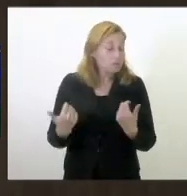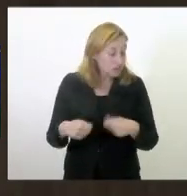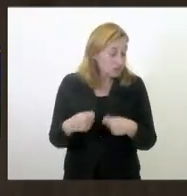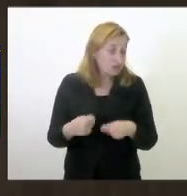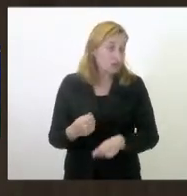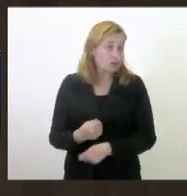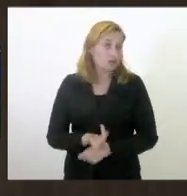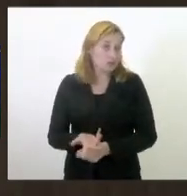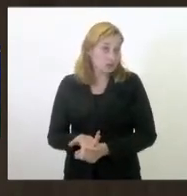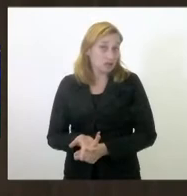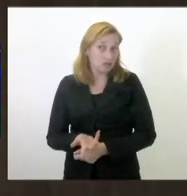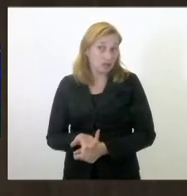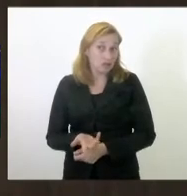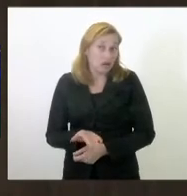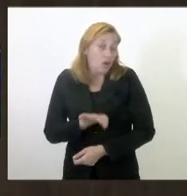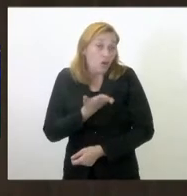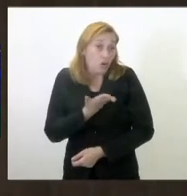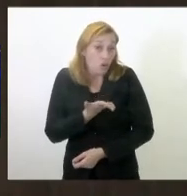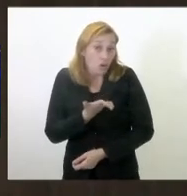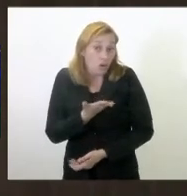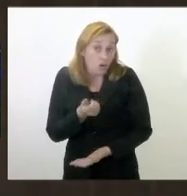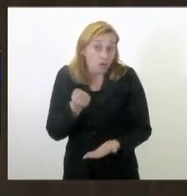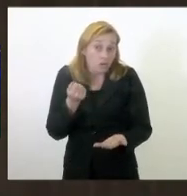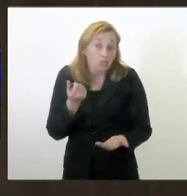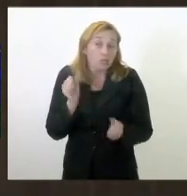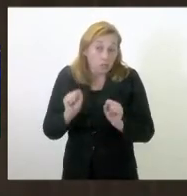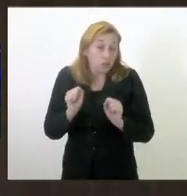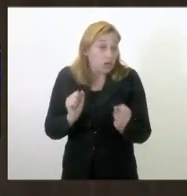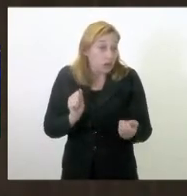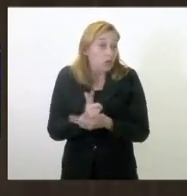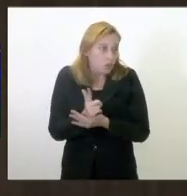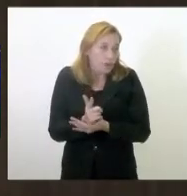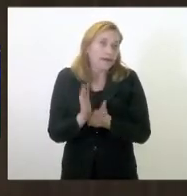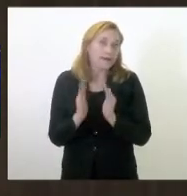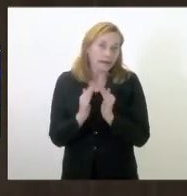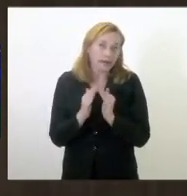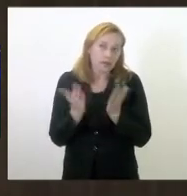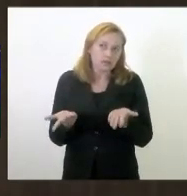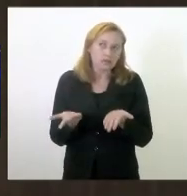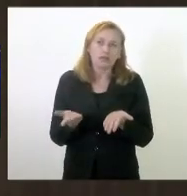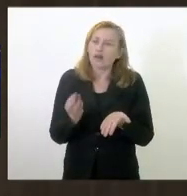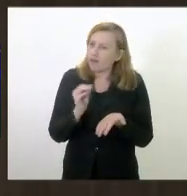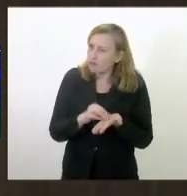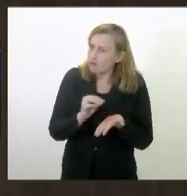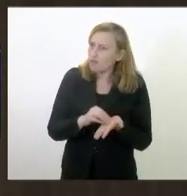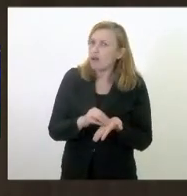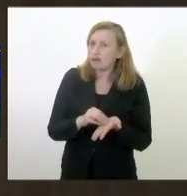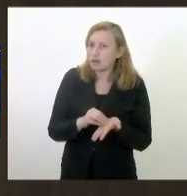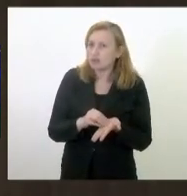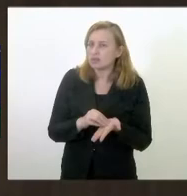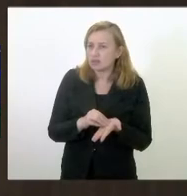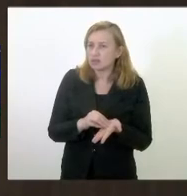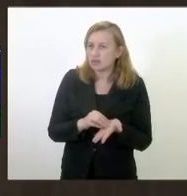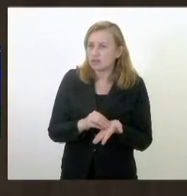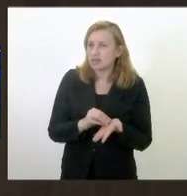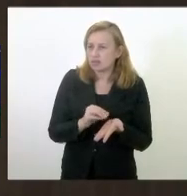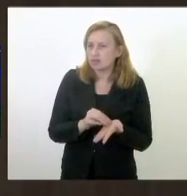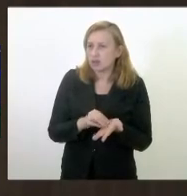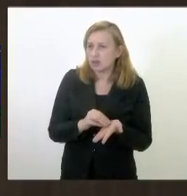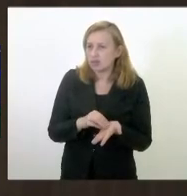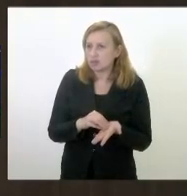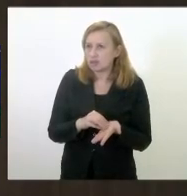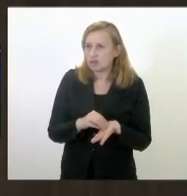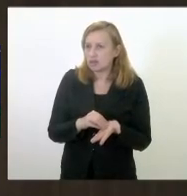precisam aumentar o seu poder de compra na sua casa. Então, seria uma injustiça esse projeto não passar